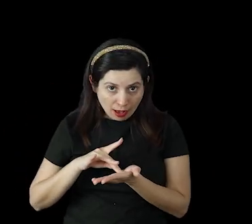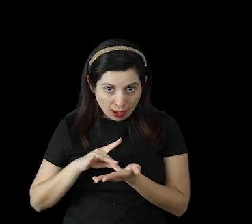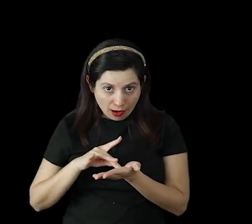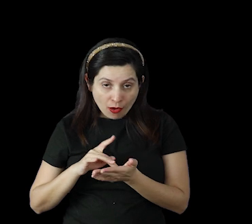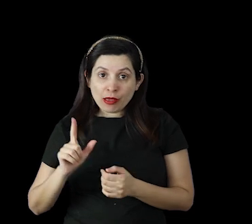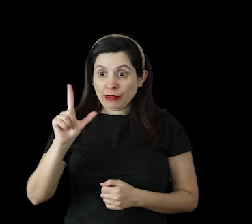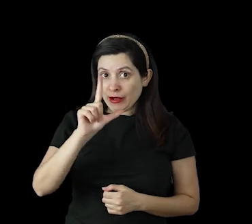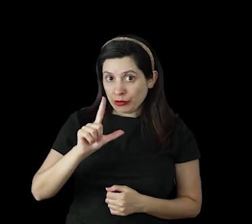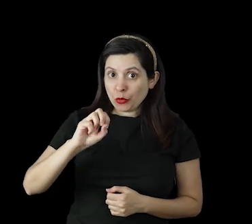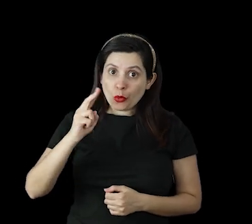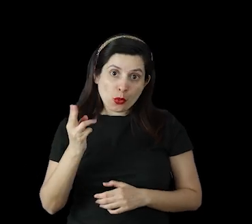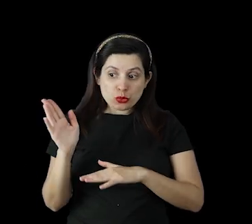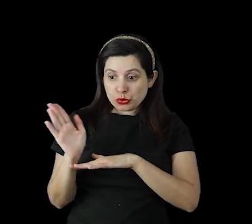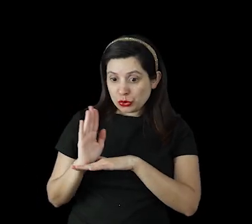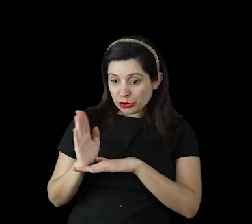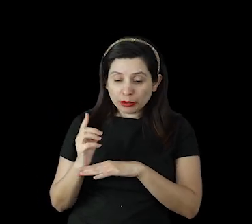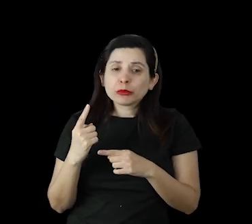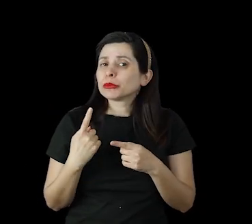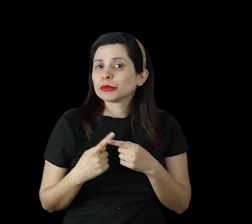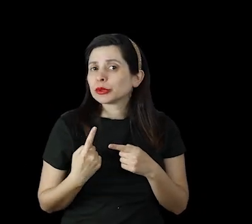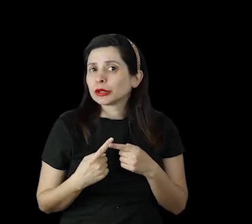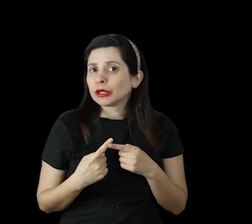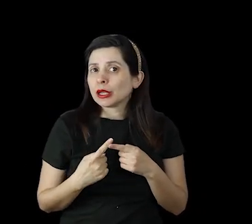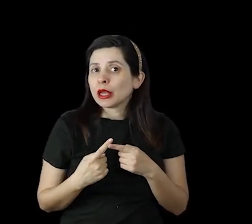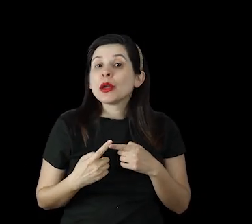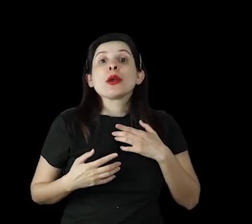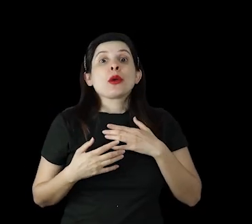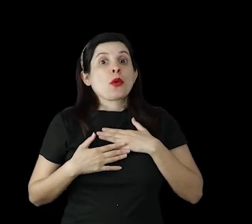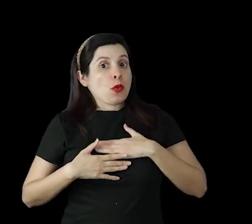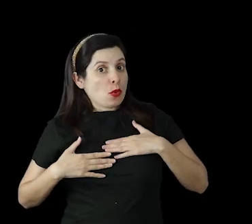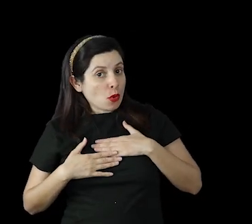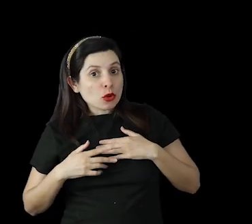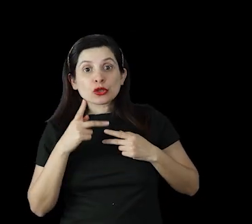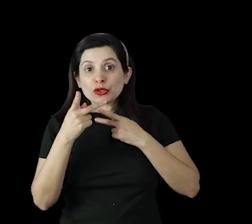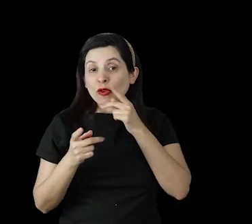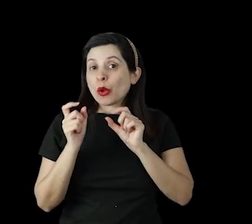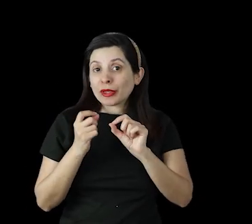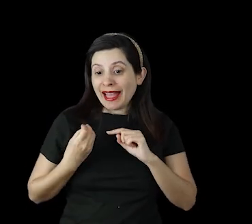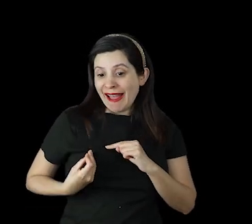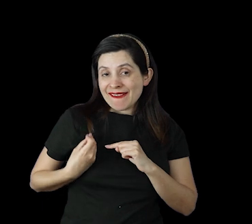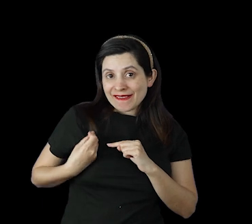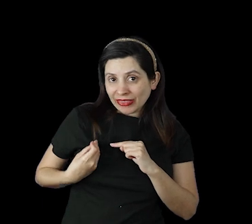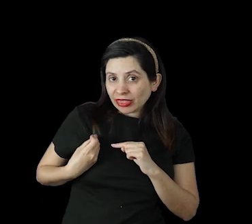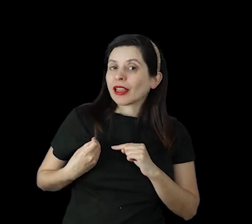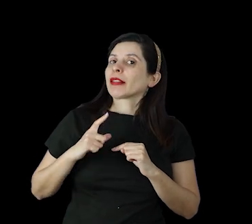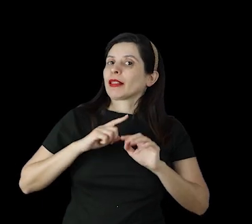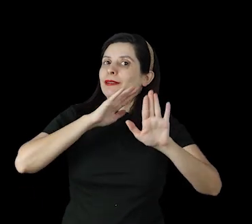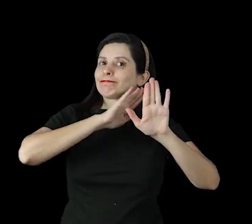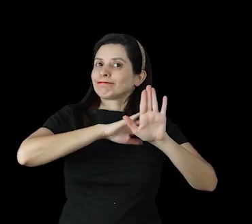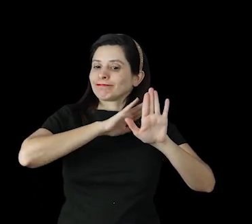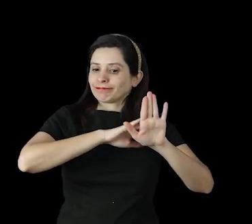ou no cinema, né. E por quê? Eu costumo dizer que a vida ela tem muito making off,